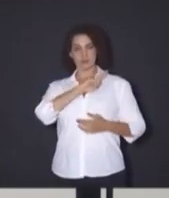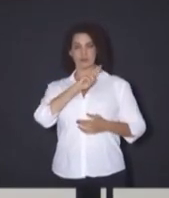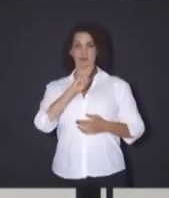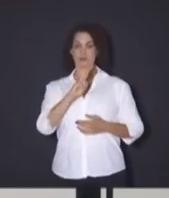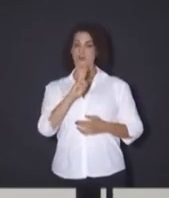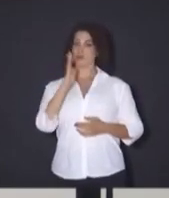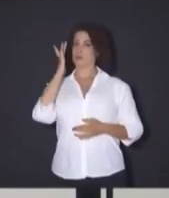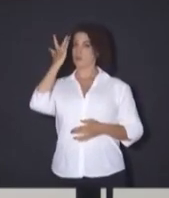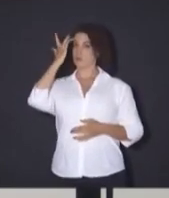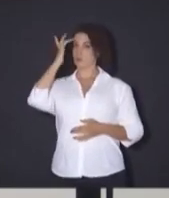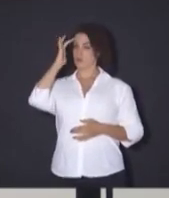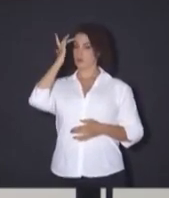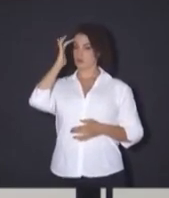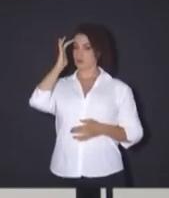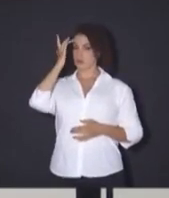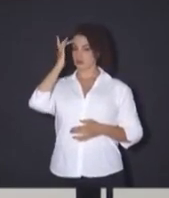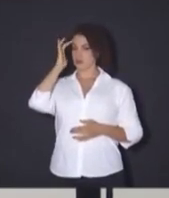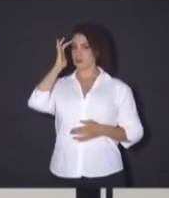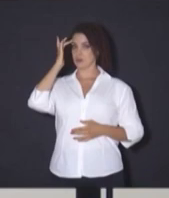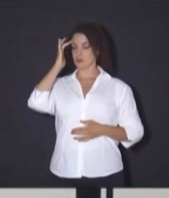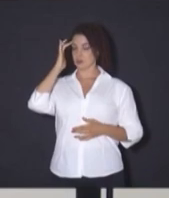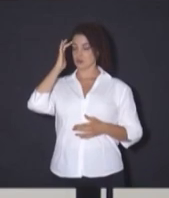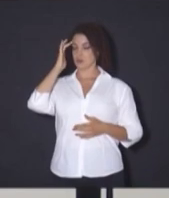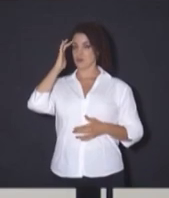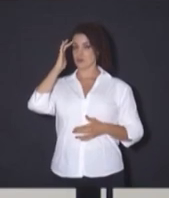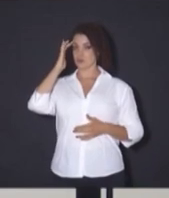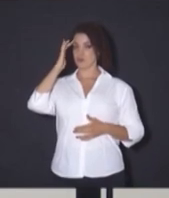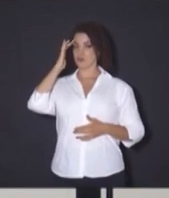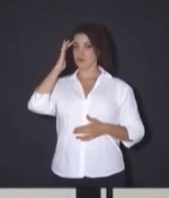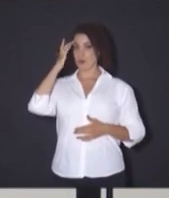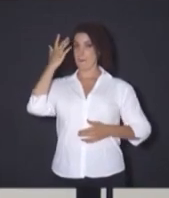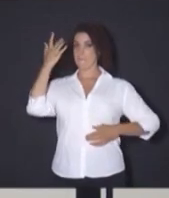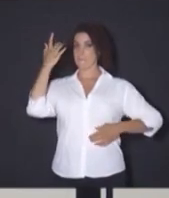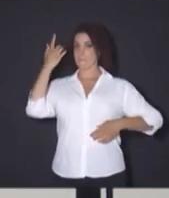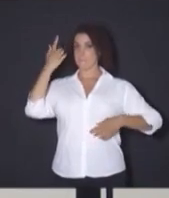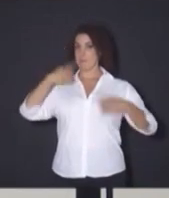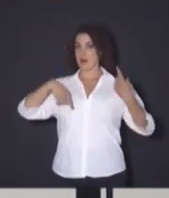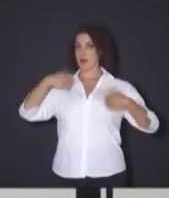que é algo polêmico,